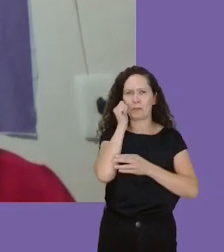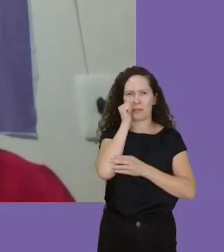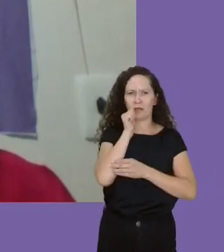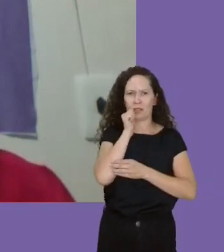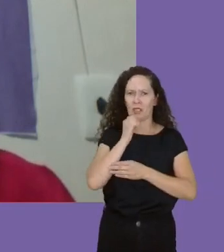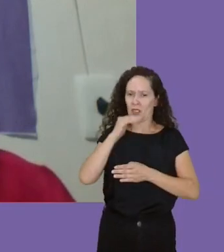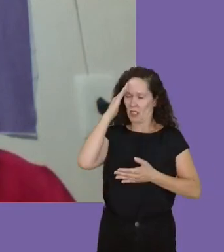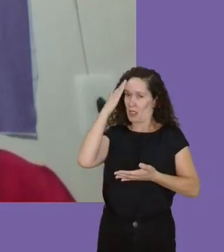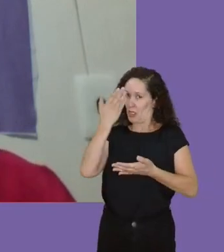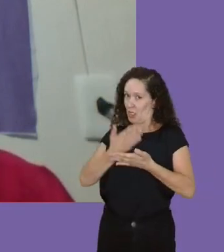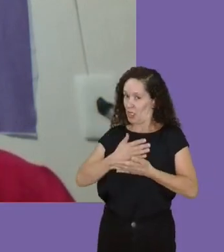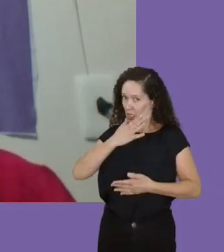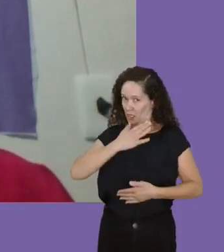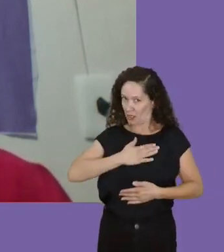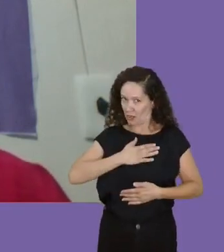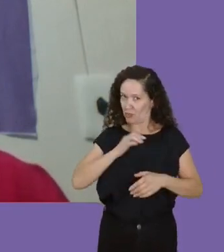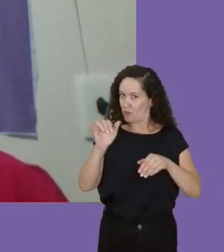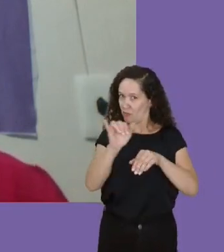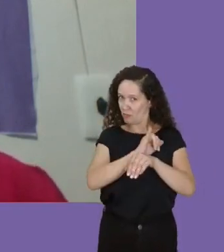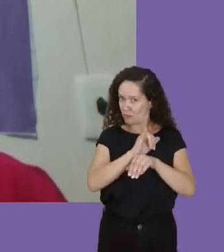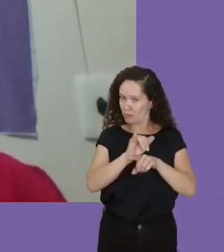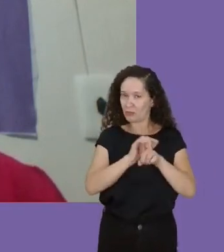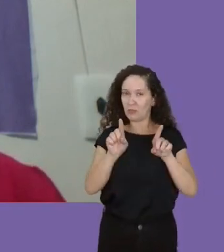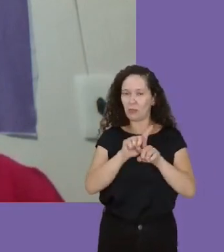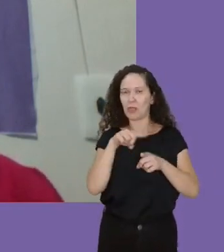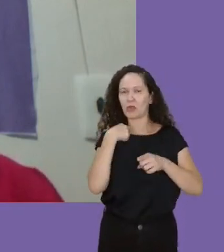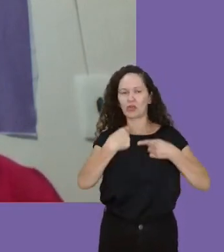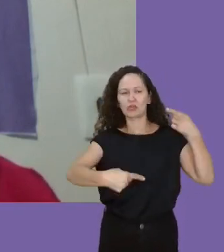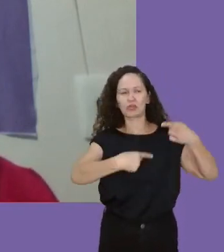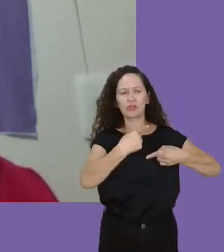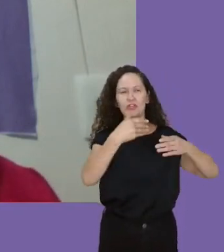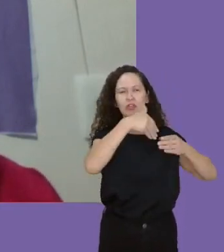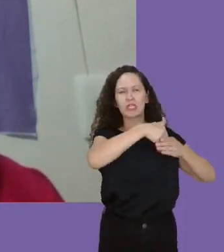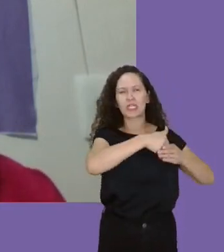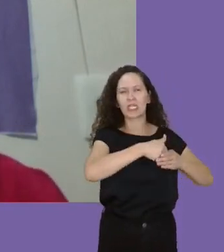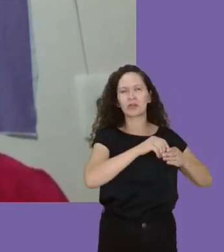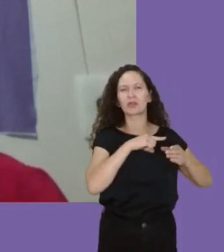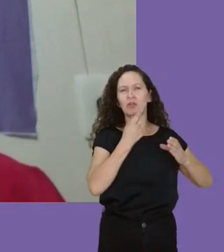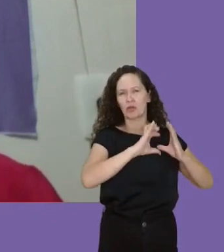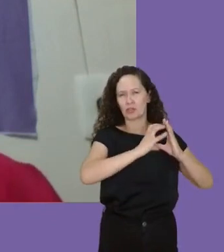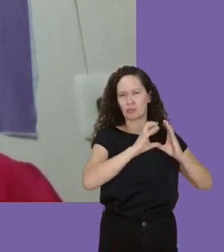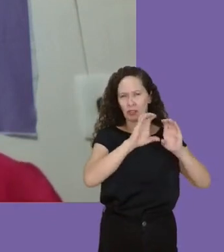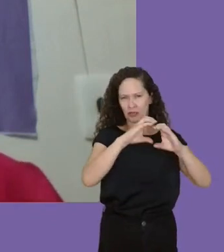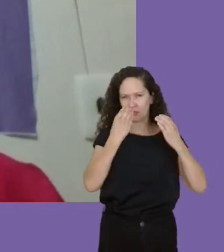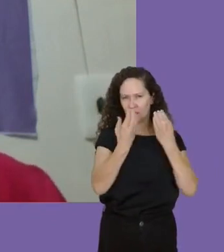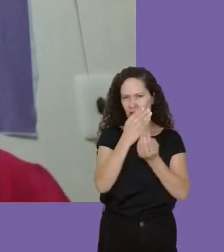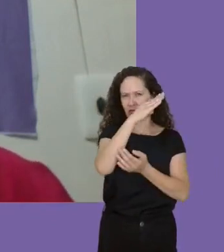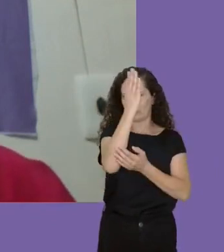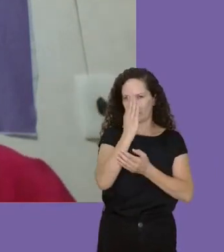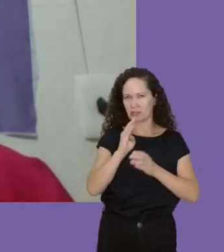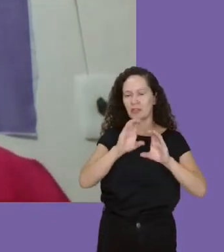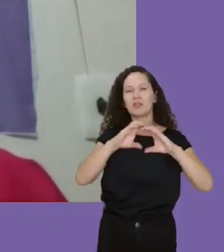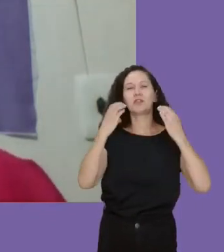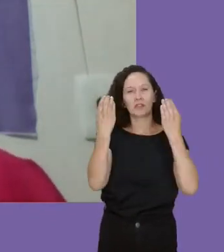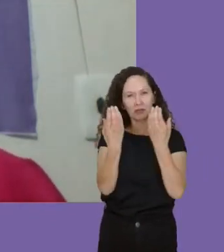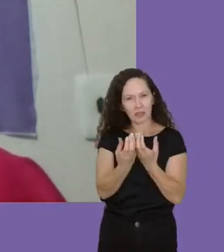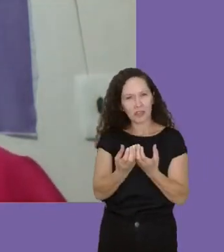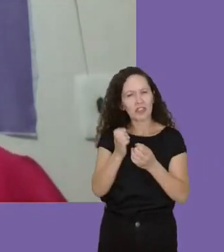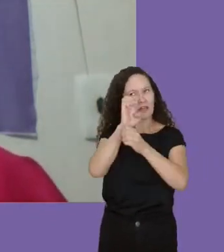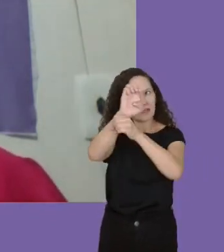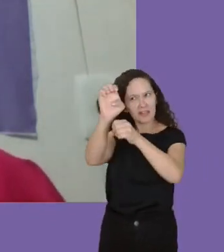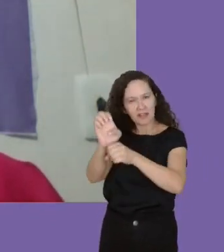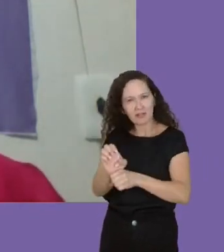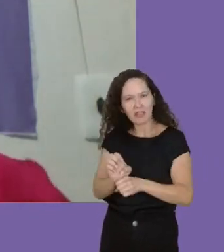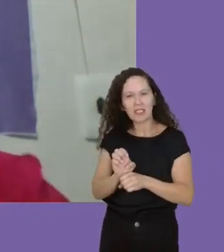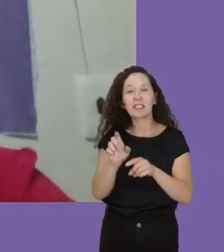acredito que a gente tenha como mecanismo também, né, discutir dentro de nossas instâncias, o coletivo nacional, os coletivos estaduais